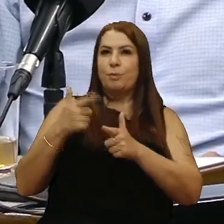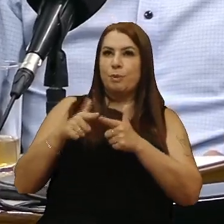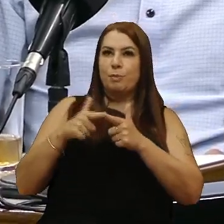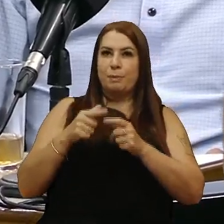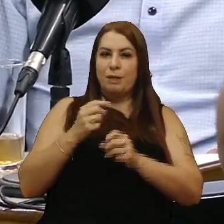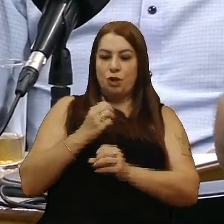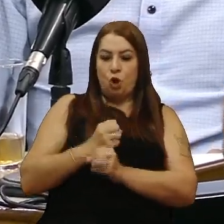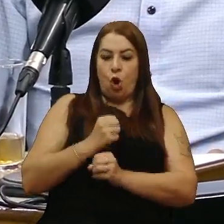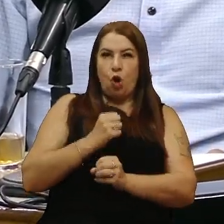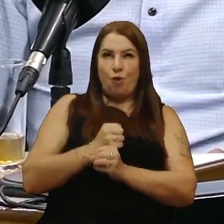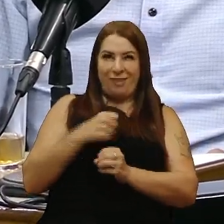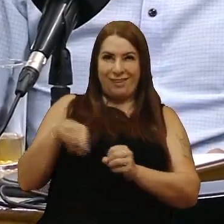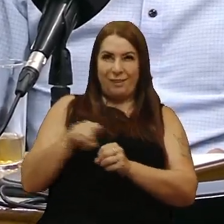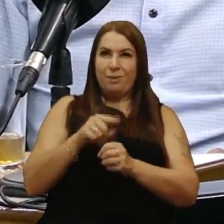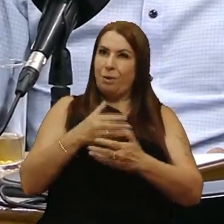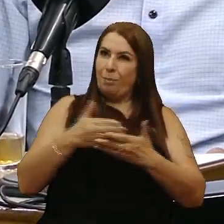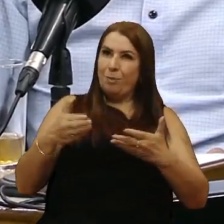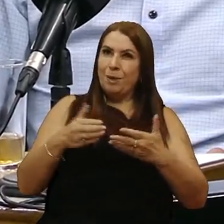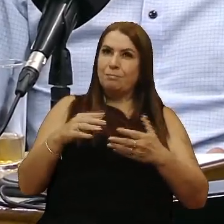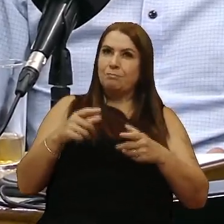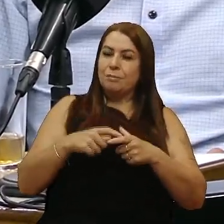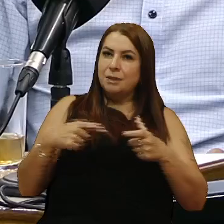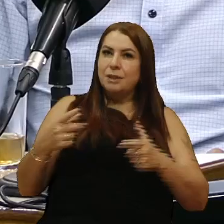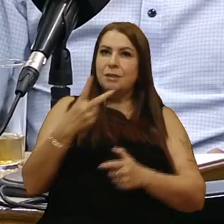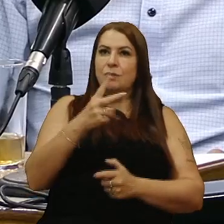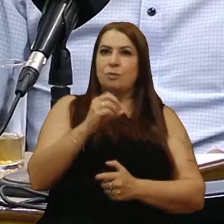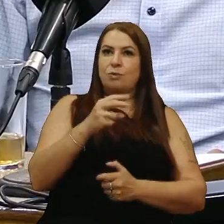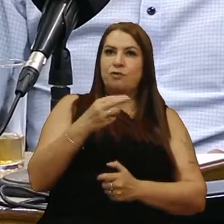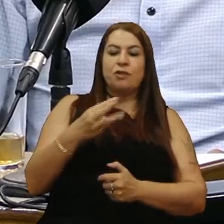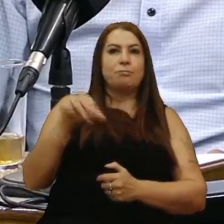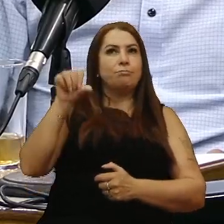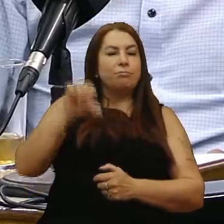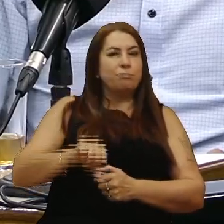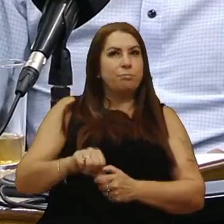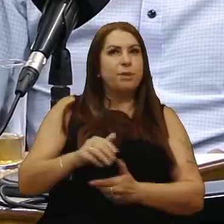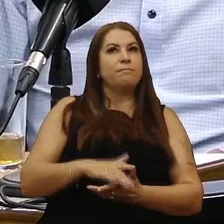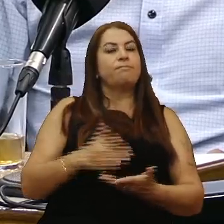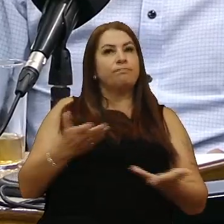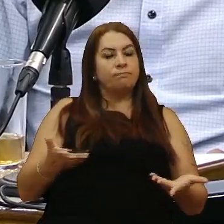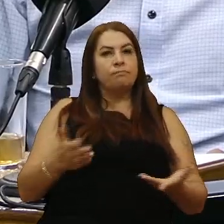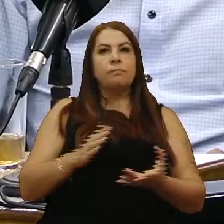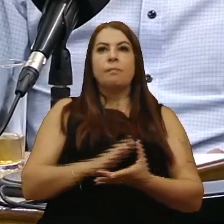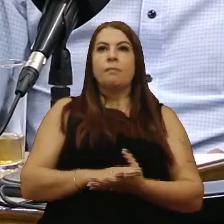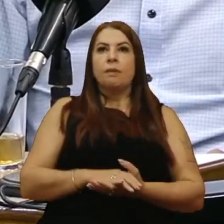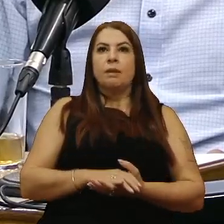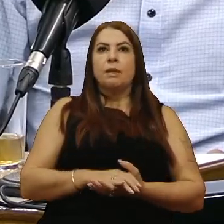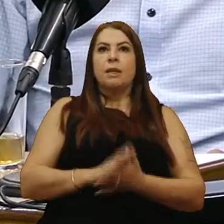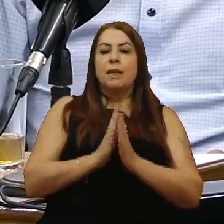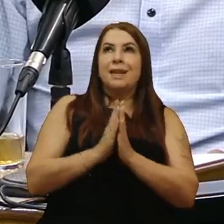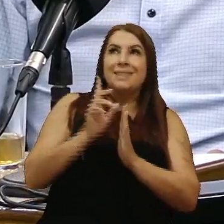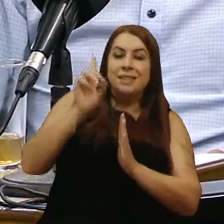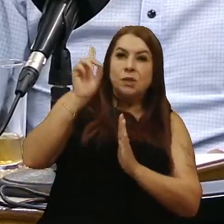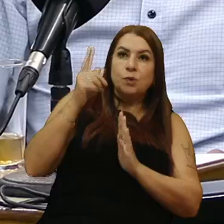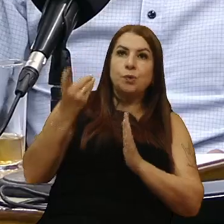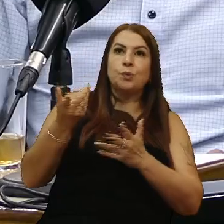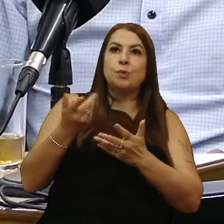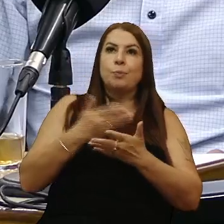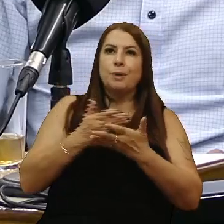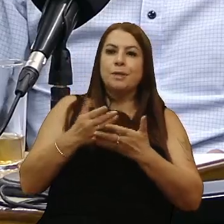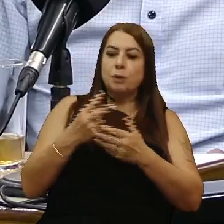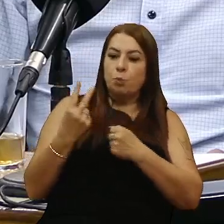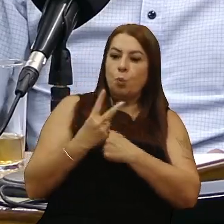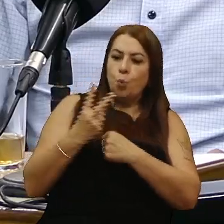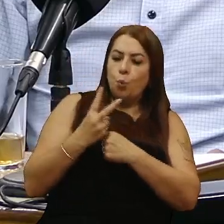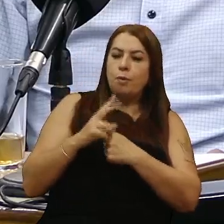coluna, 2022 aumentou a lesão, 2023 estava pior ainda. E aí, graças a Deus, comecei a me